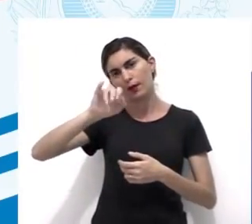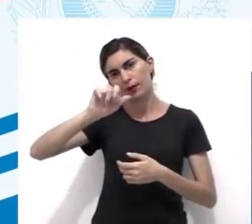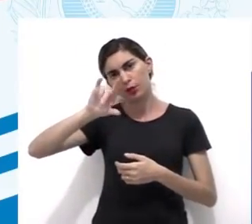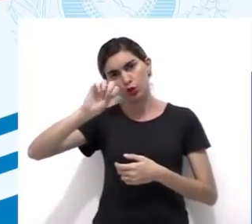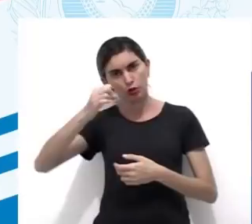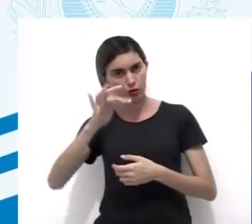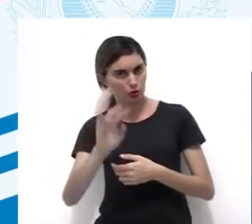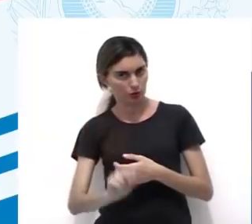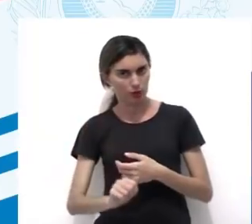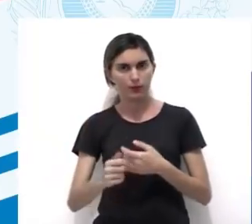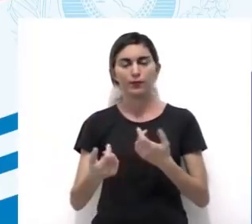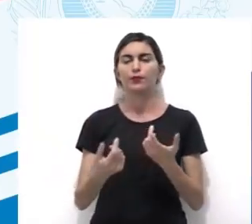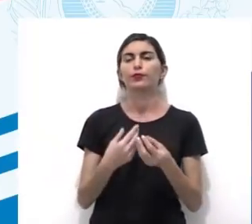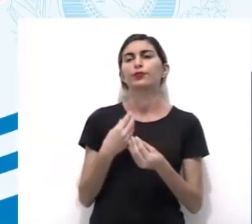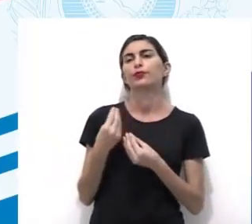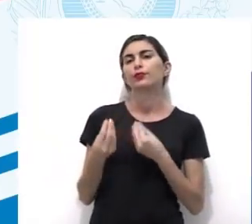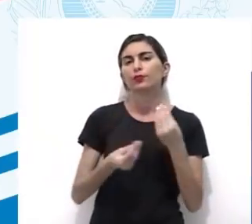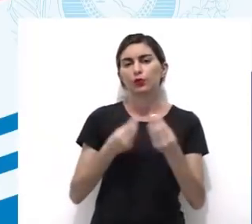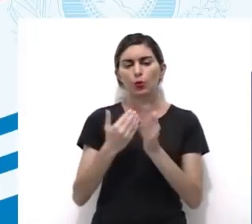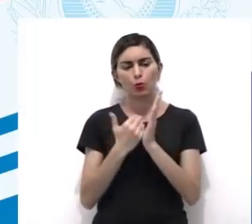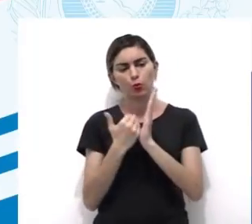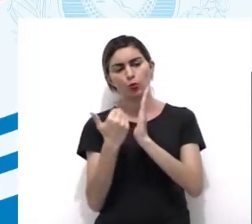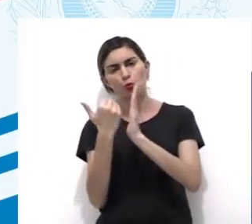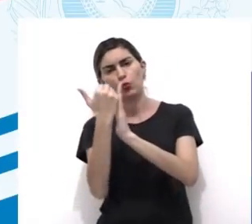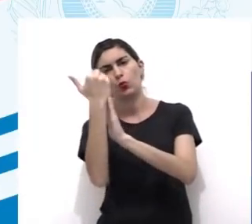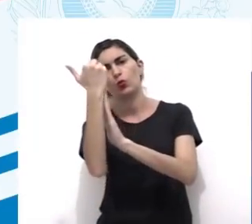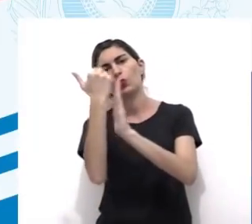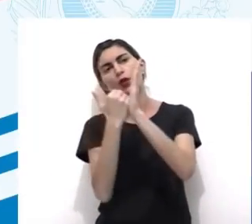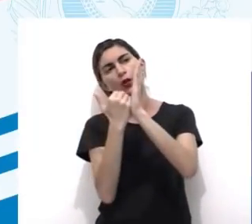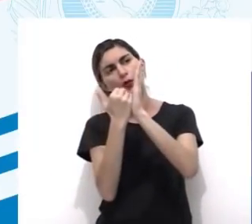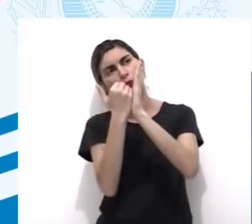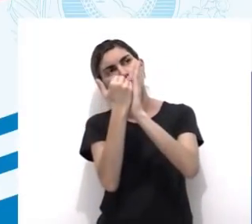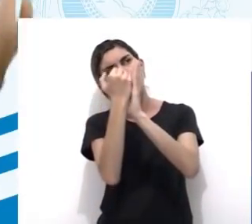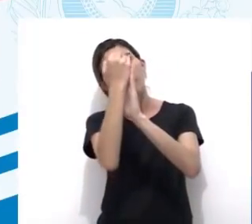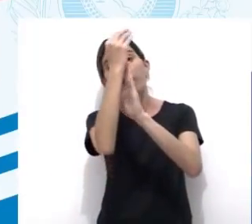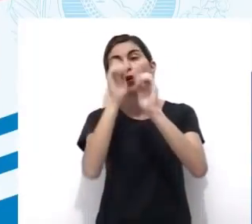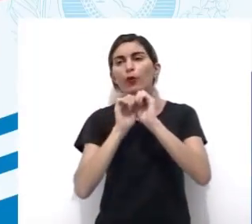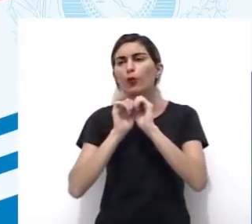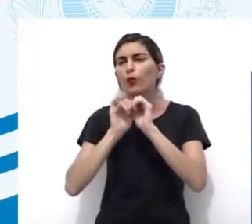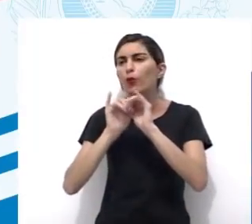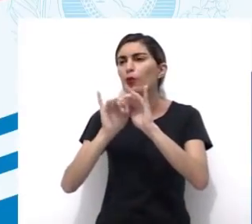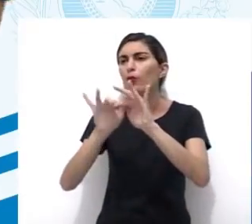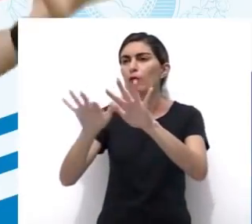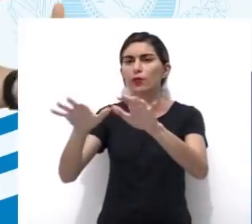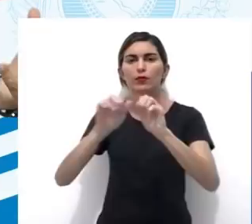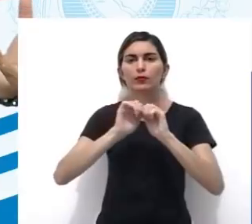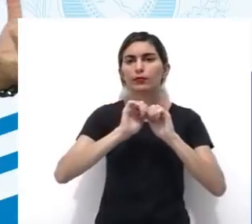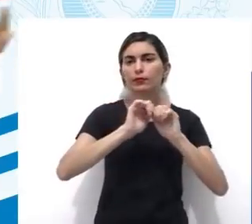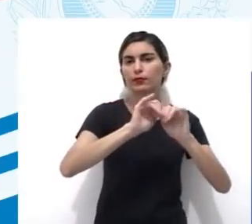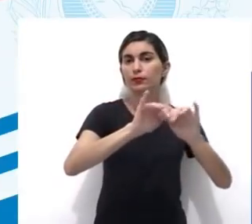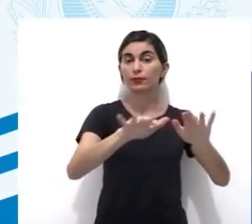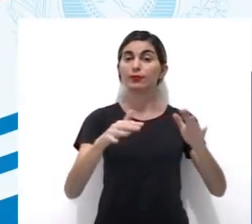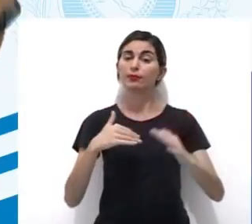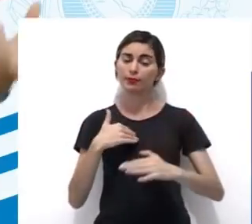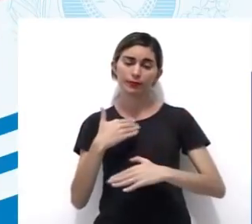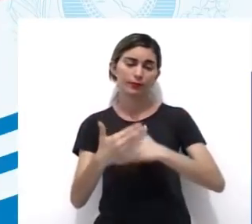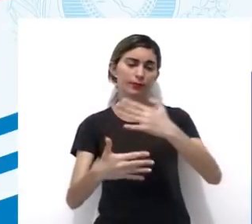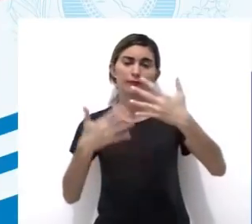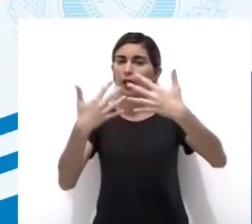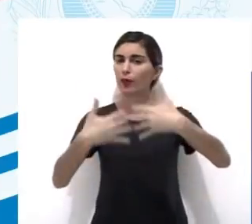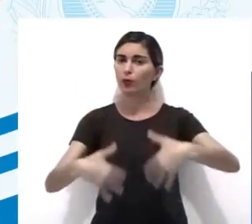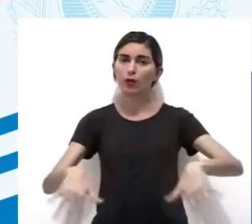da saturação do modo de produção. O excedente que é produzido vai procurar se expandir. Então, dentro desse processo